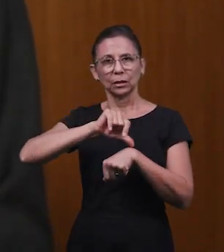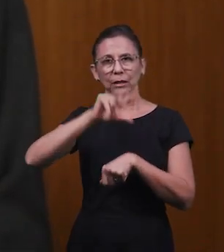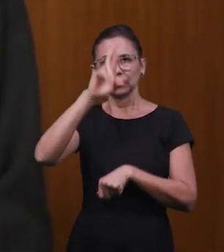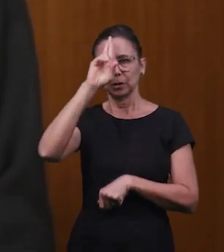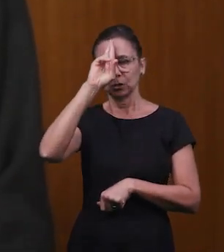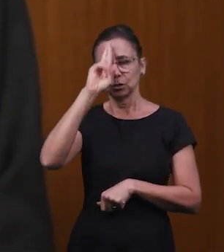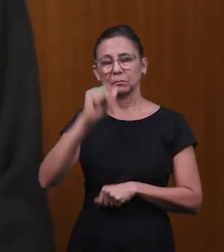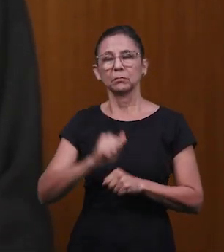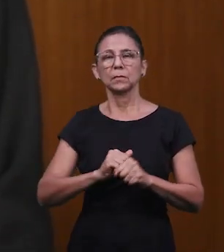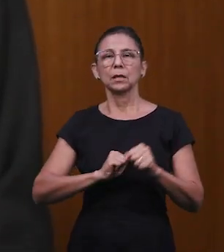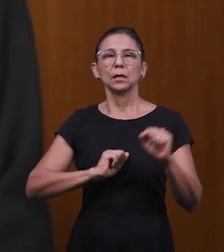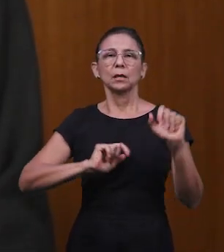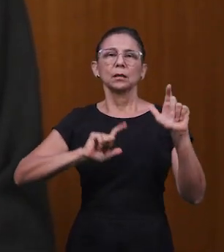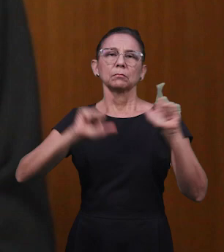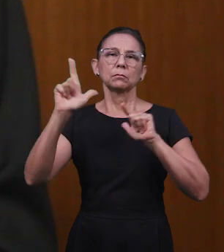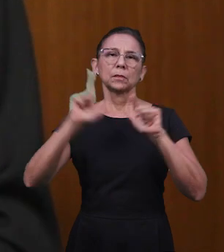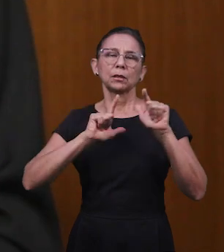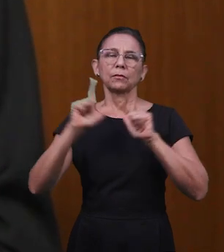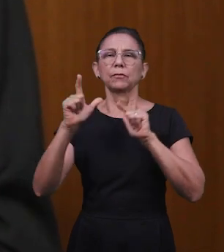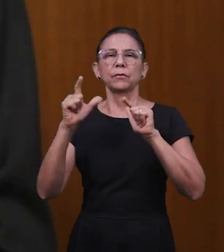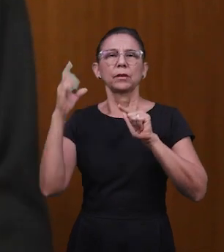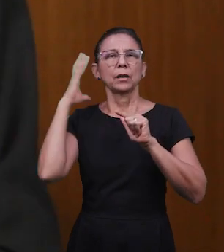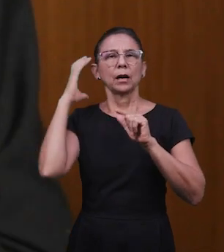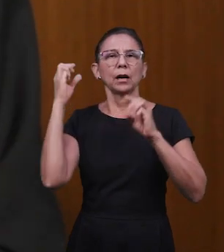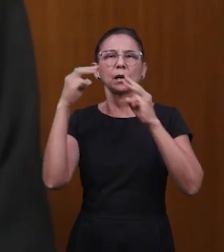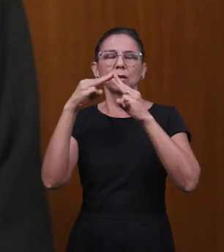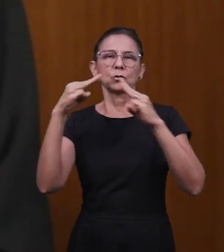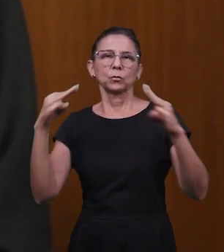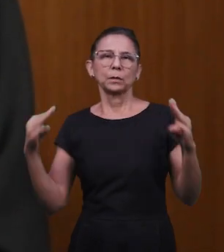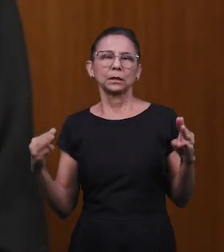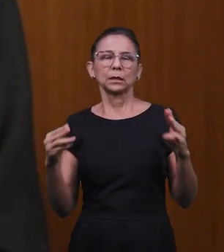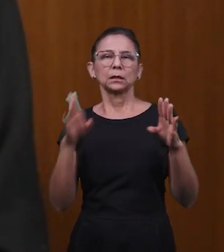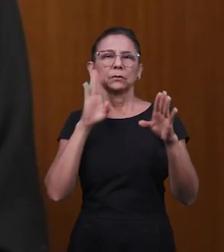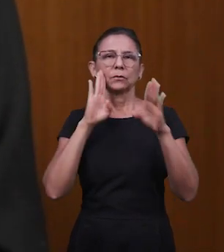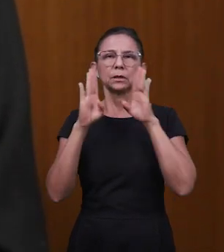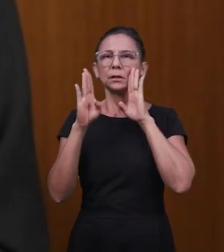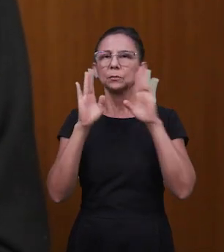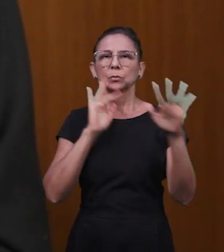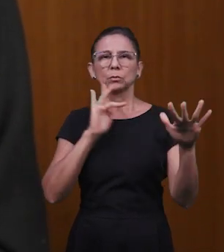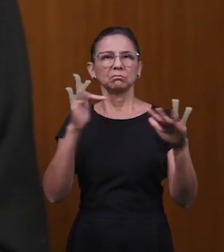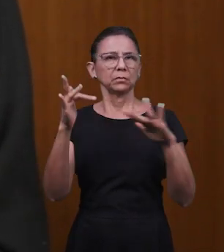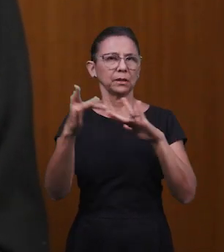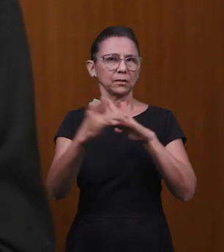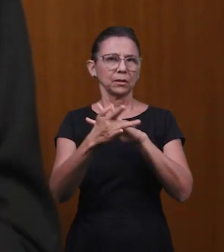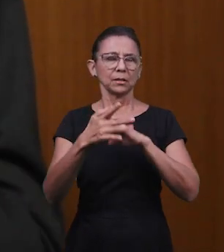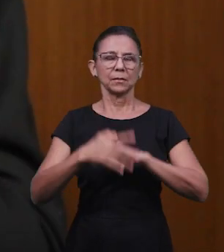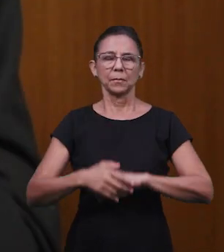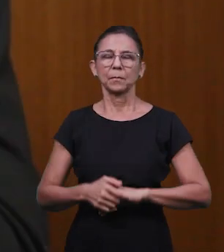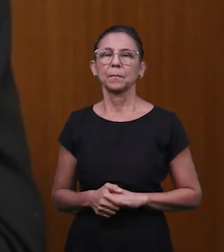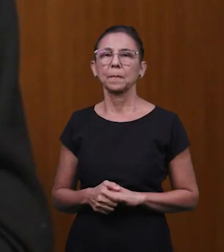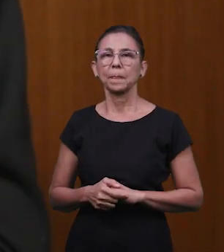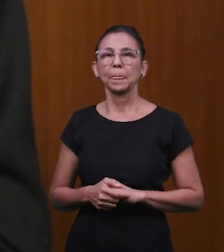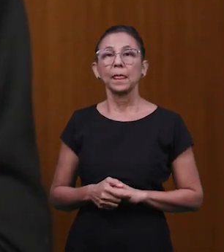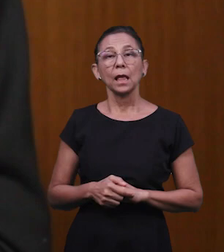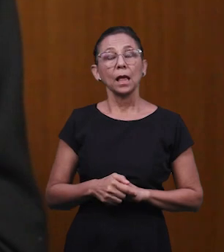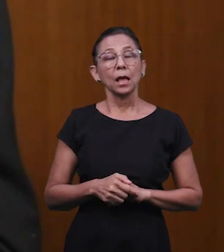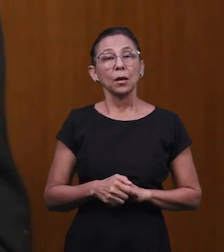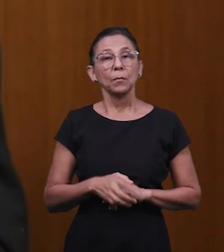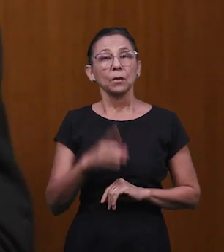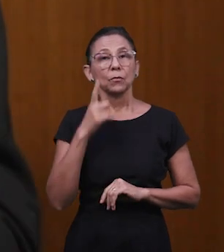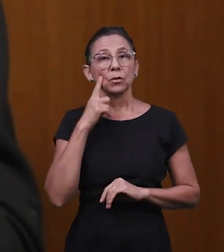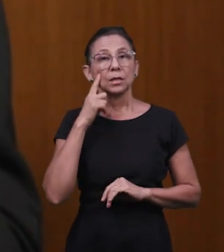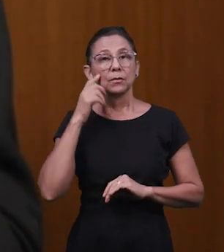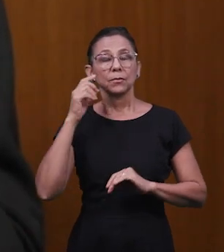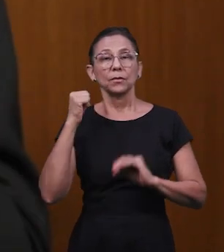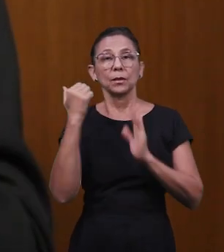TV Manaim, pelo Facebook da Rádio Manaim, também pelo canal da Igreja Cristã Maranata no YouTube, mas que você, na programação da TV